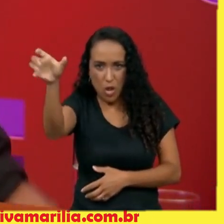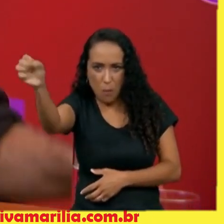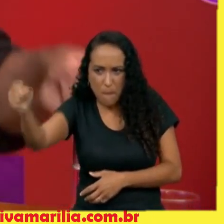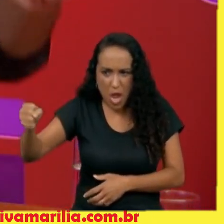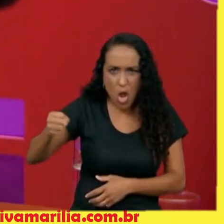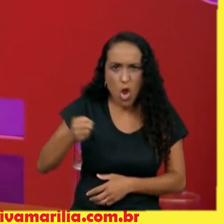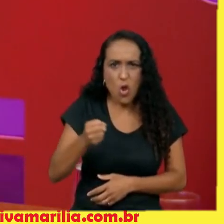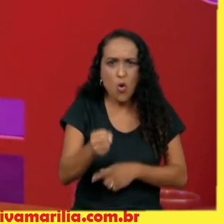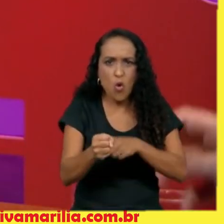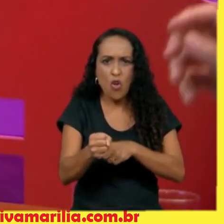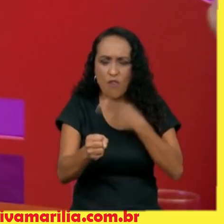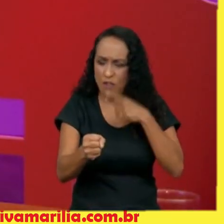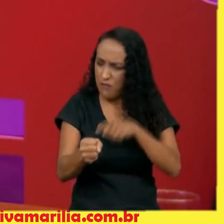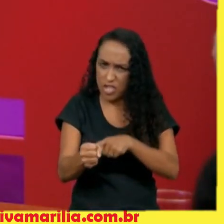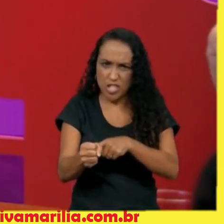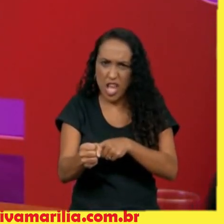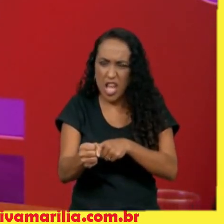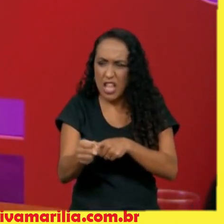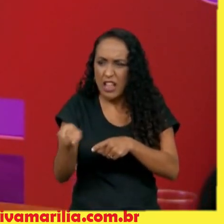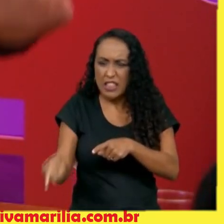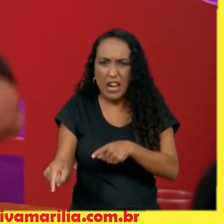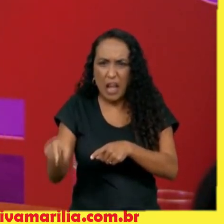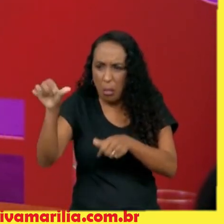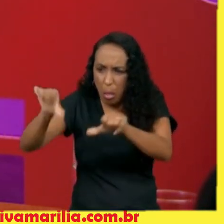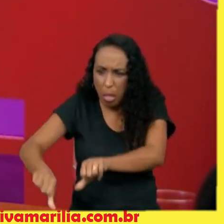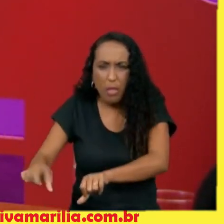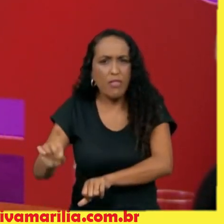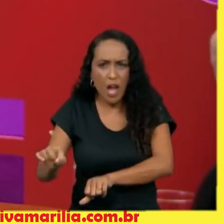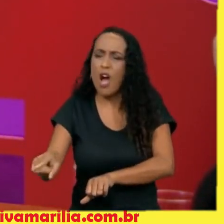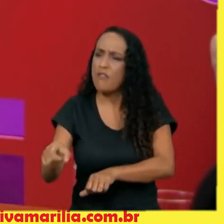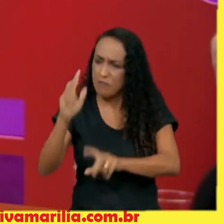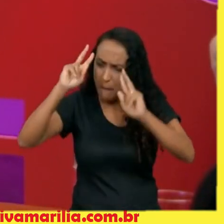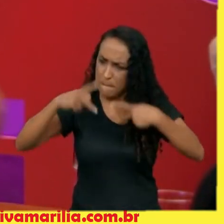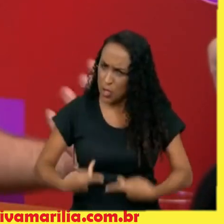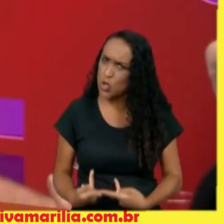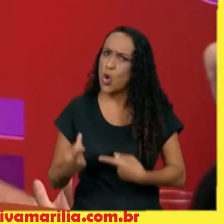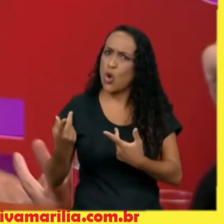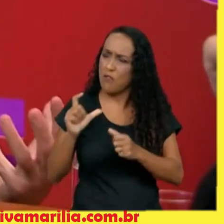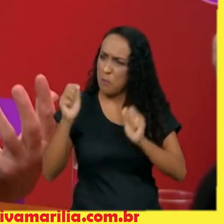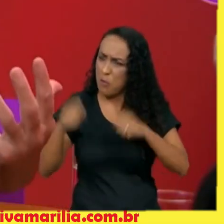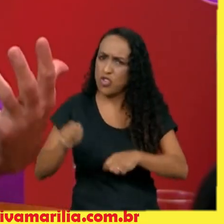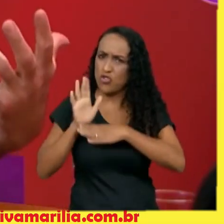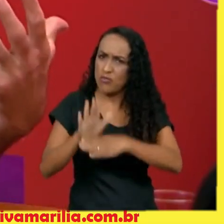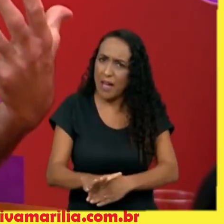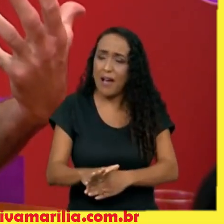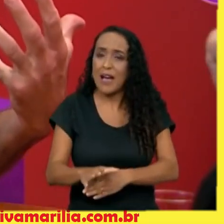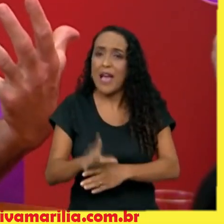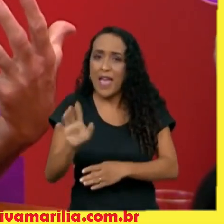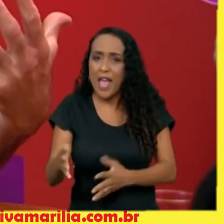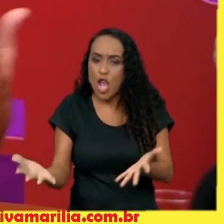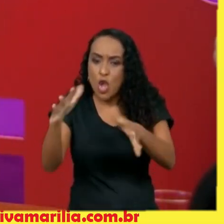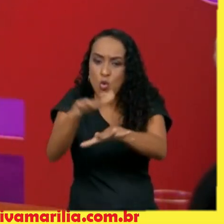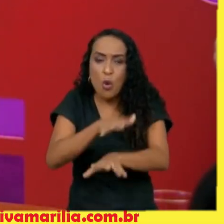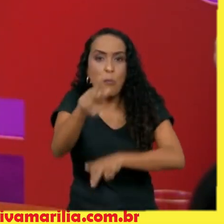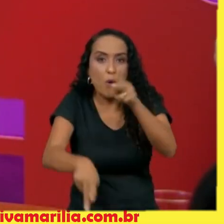olha, você não está aí, meu irmão, você tem contribuições a dar, você é gente, você... Entende? Quer dizer, é o processo de inclusão popular